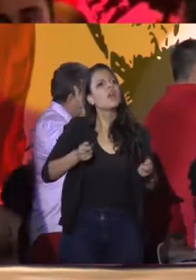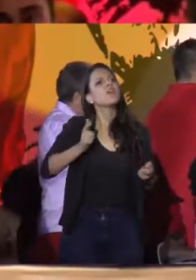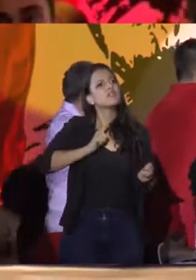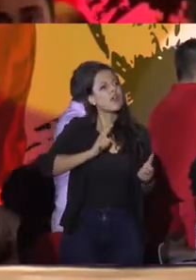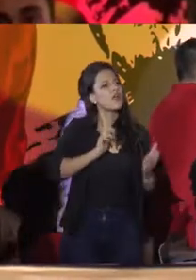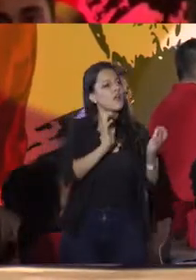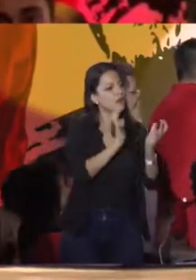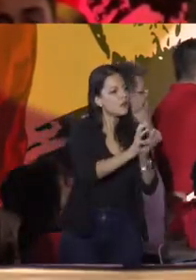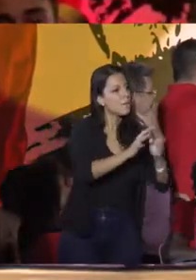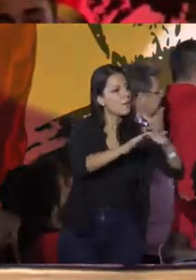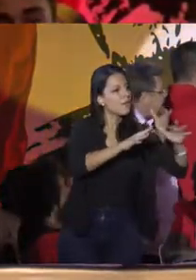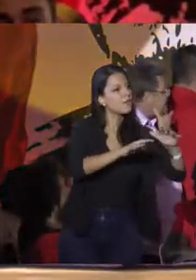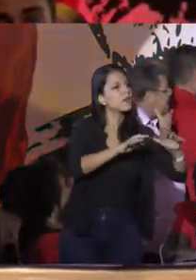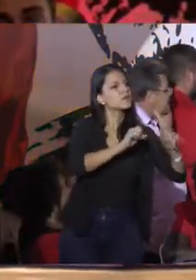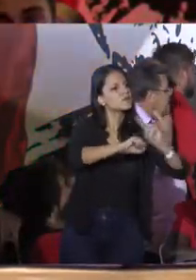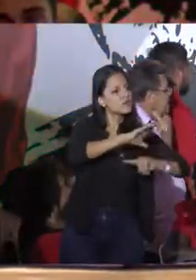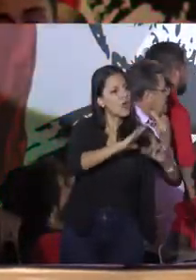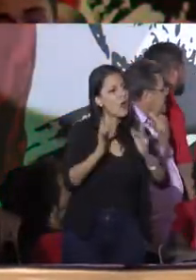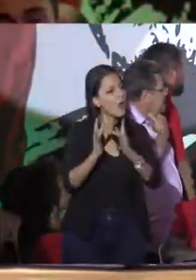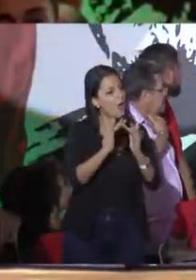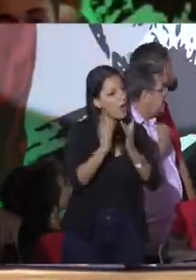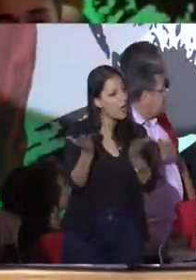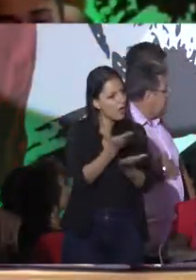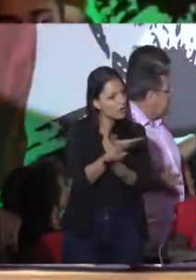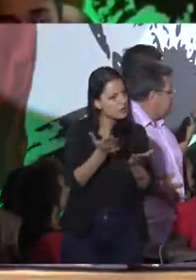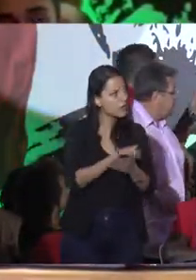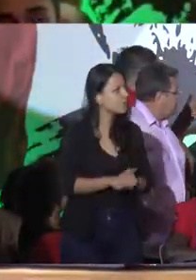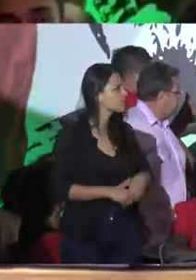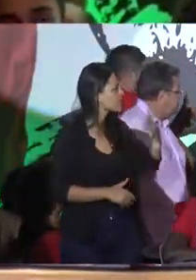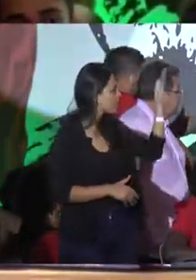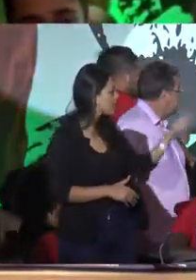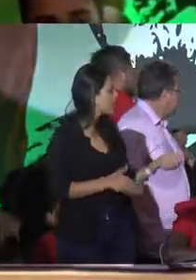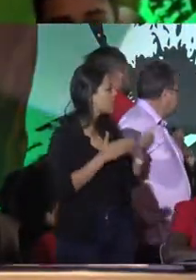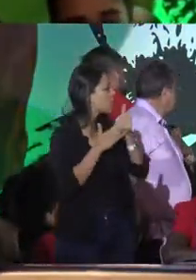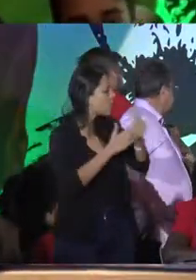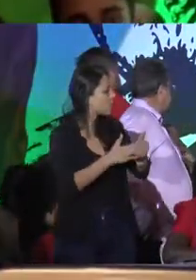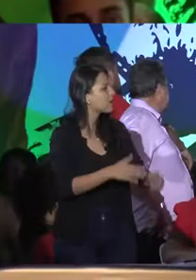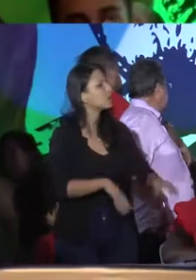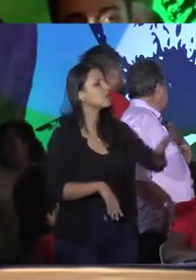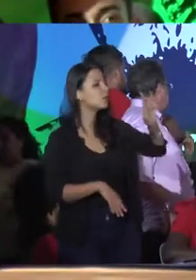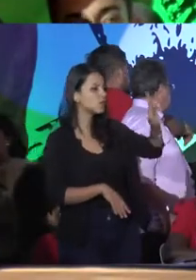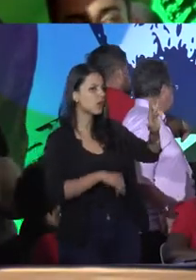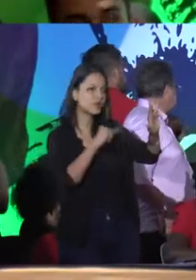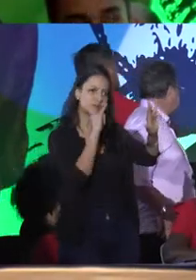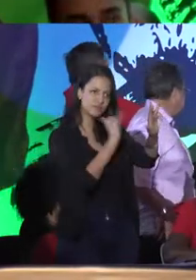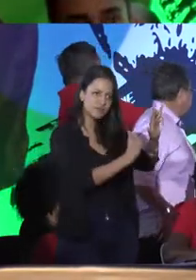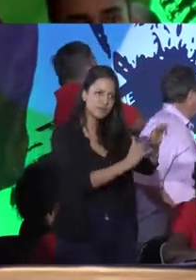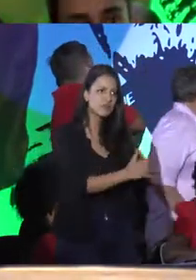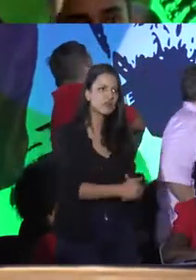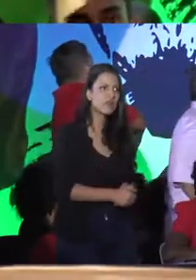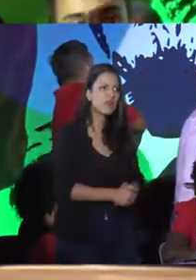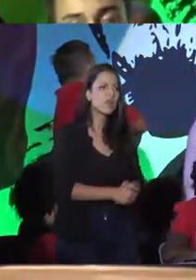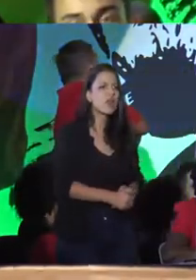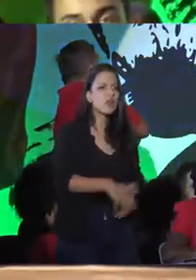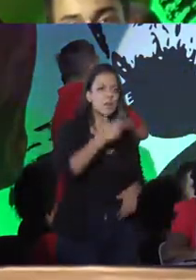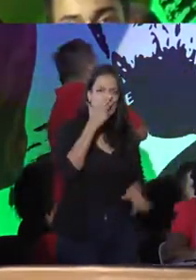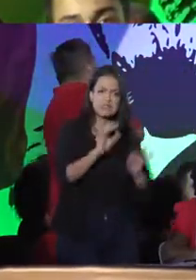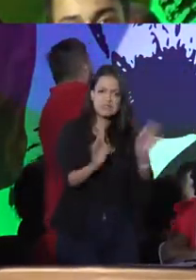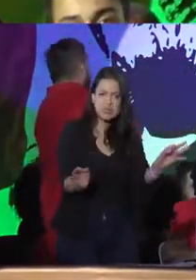com os movimentos sociais. Saudar o companheiro Lula e dizer que não é qualquer